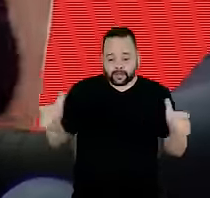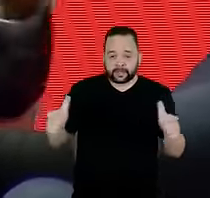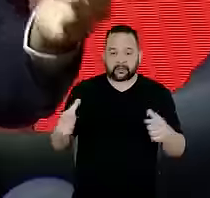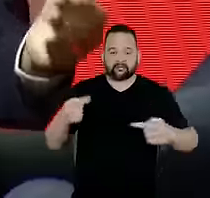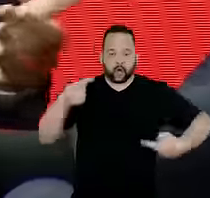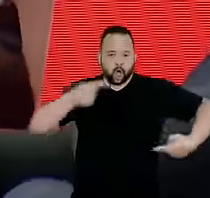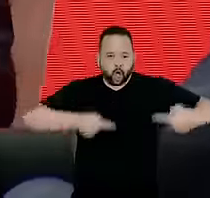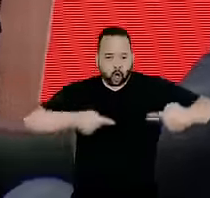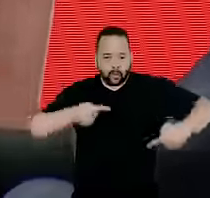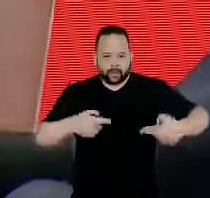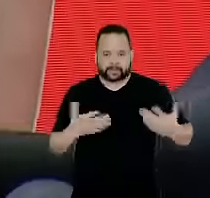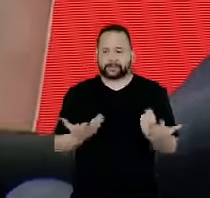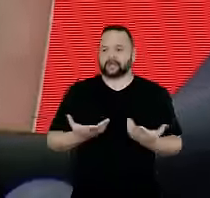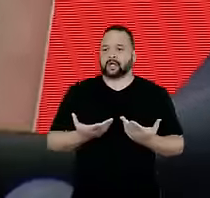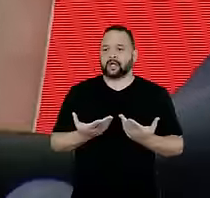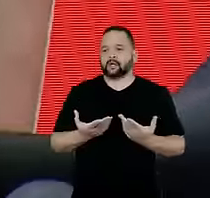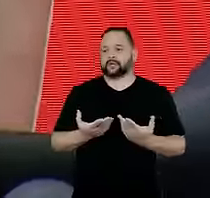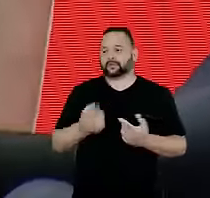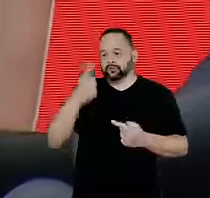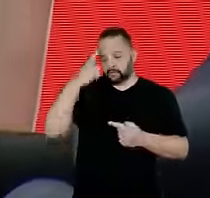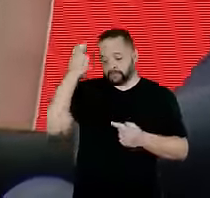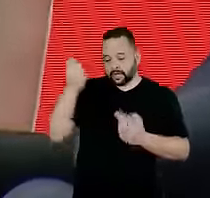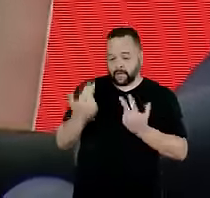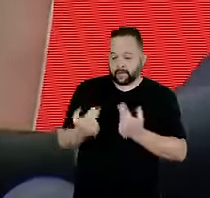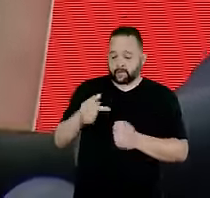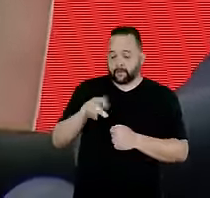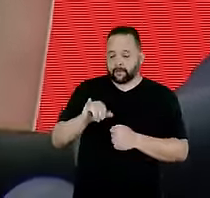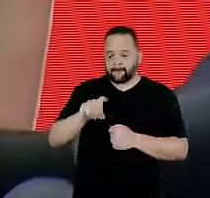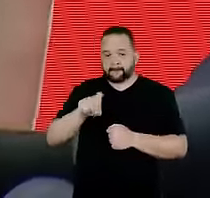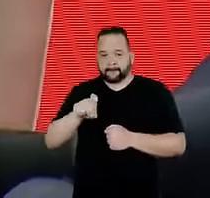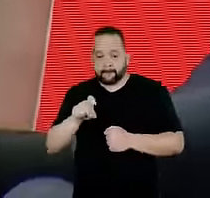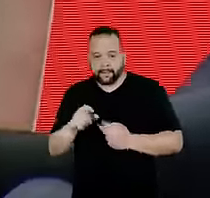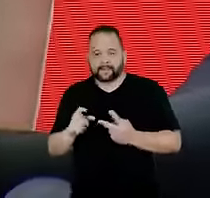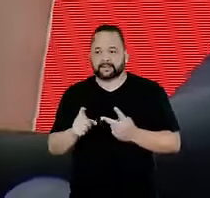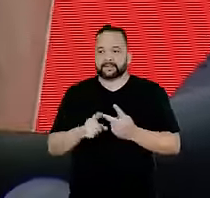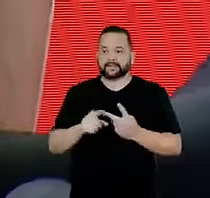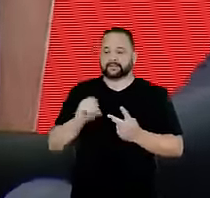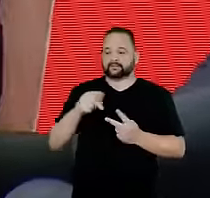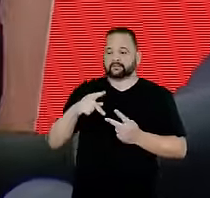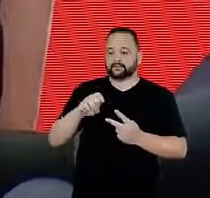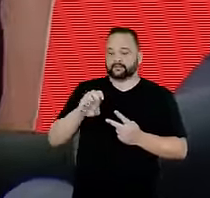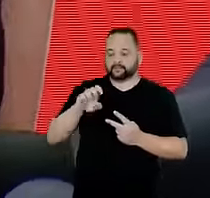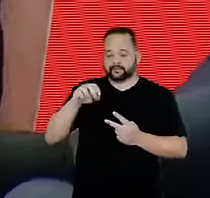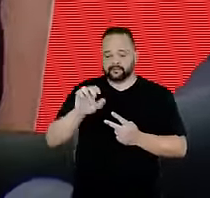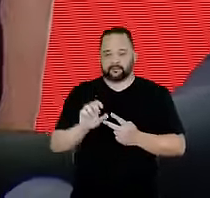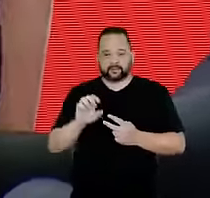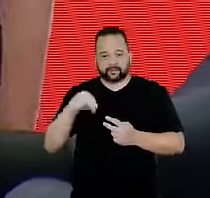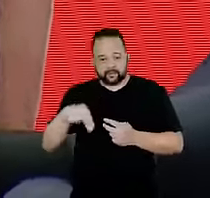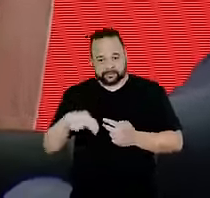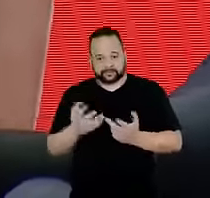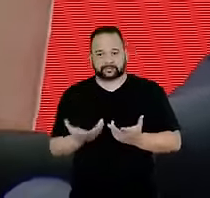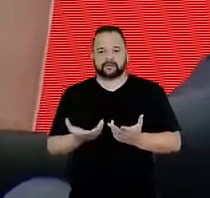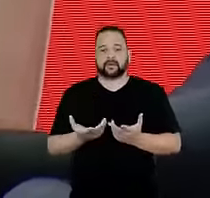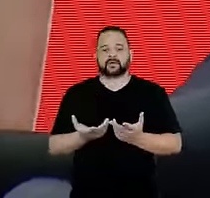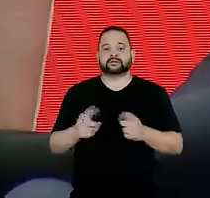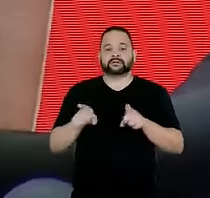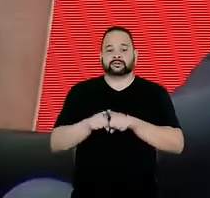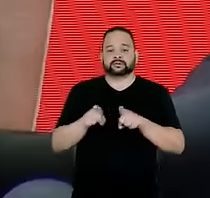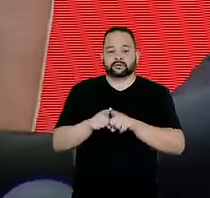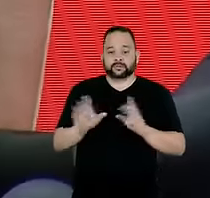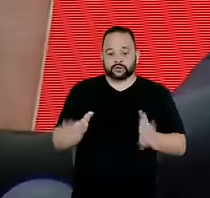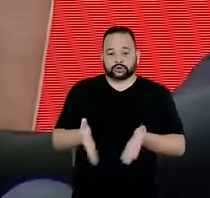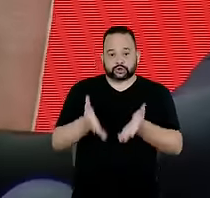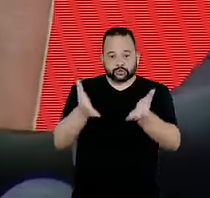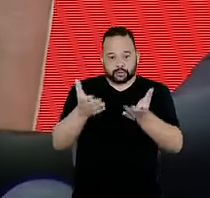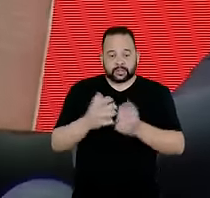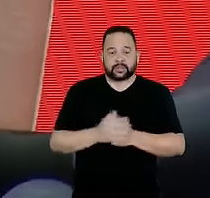o open finance o open capital markets e acima de tudo promovendo o desenvolvimento do Mercado de Capitais porque é nos países